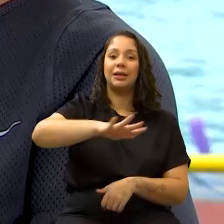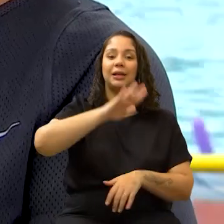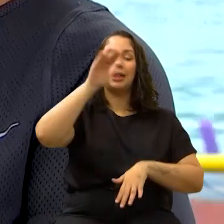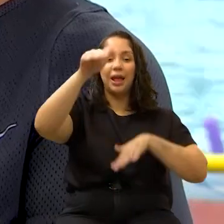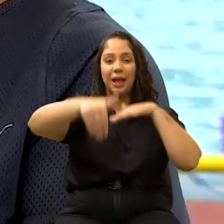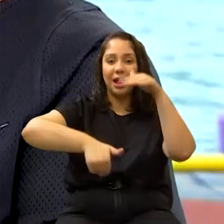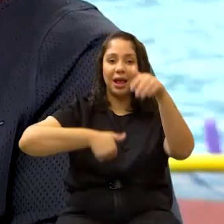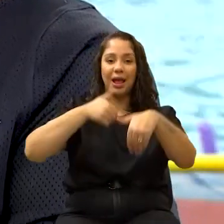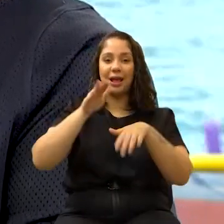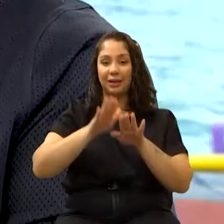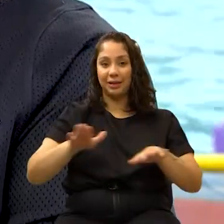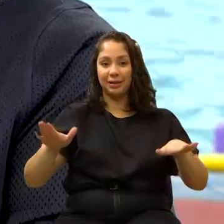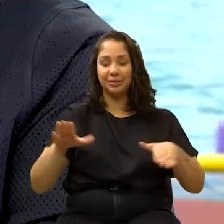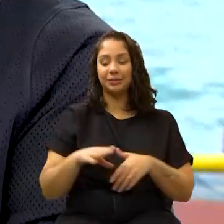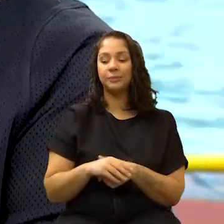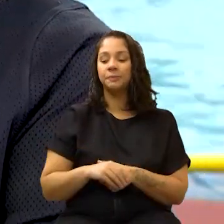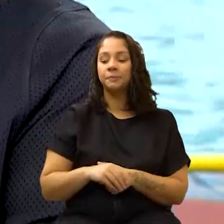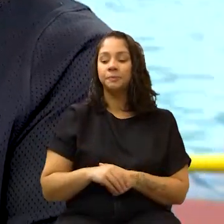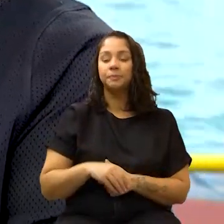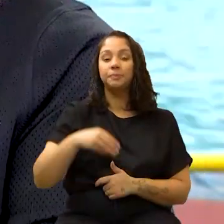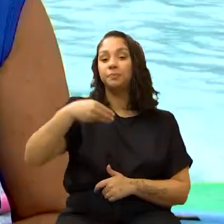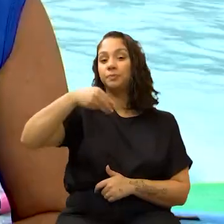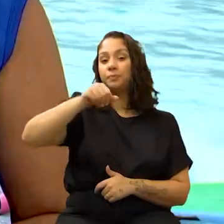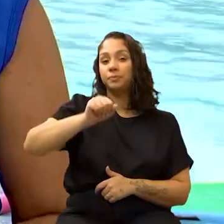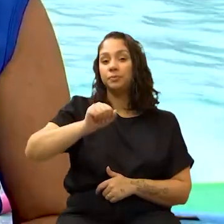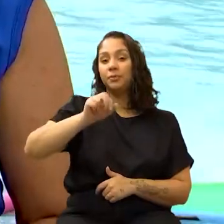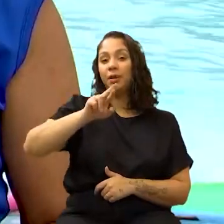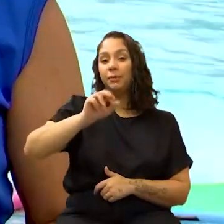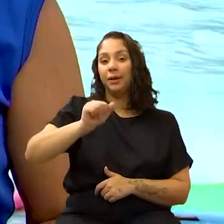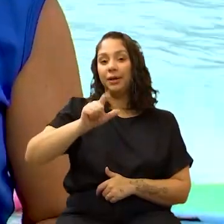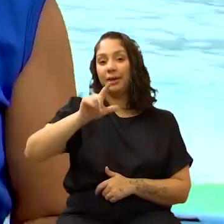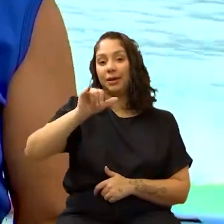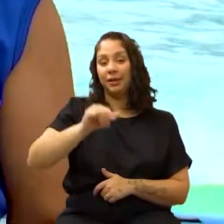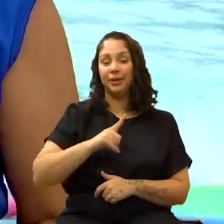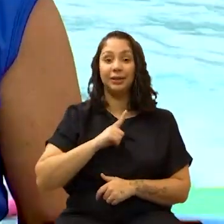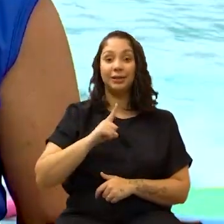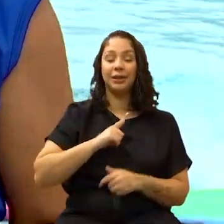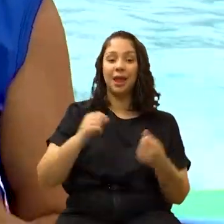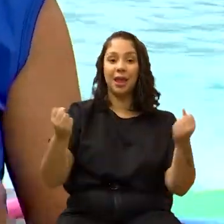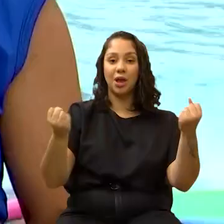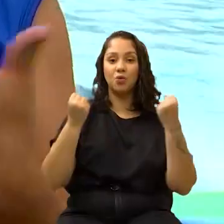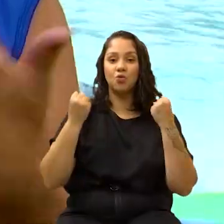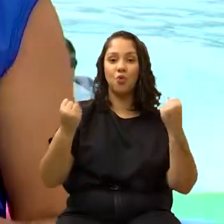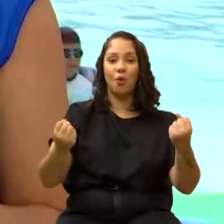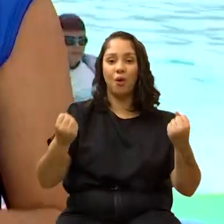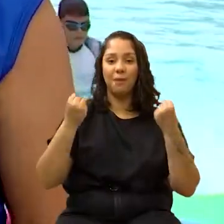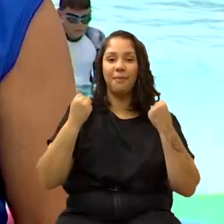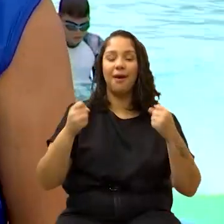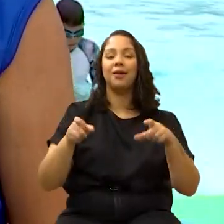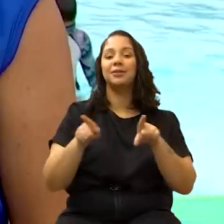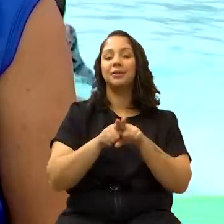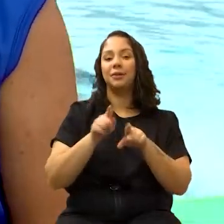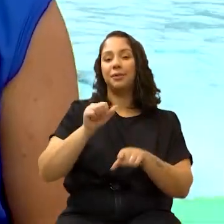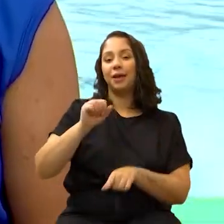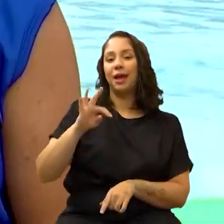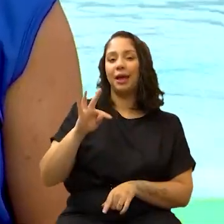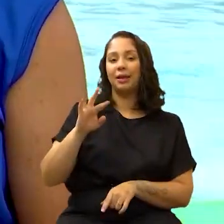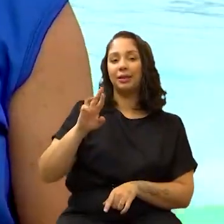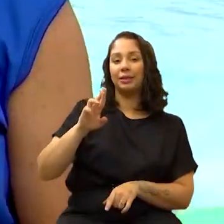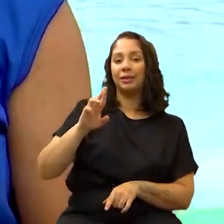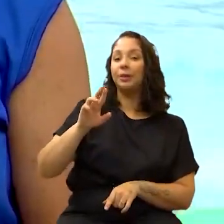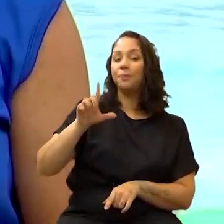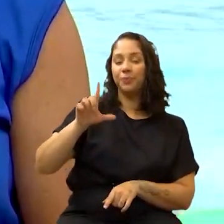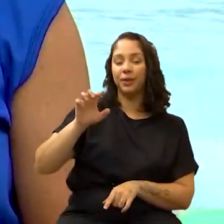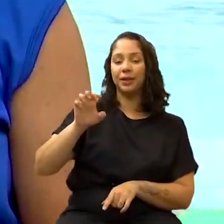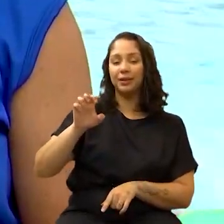trabalham com atividade de natação para crianças. A Marleni nem pensa em parar. Ela faz hidroginástica e atletismo